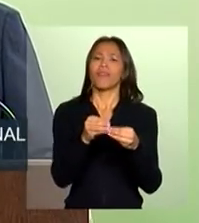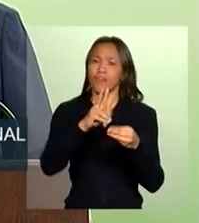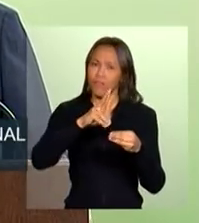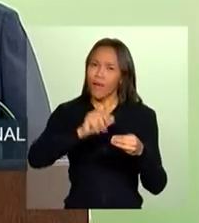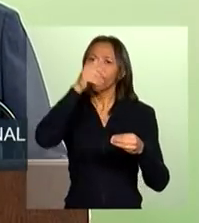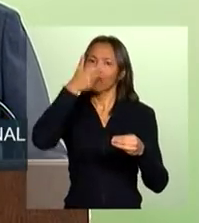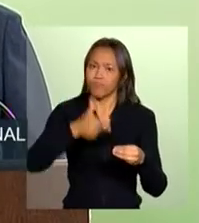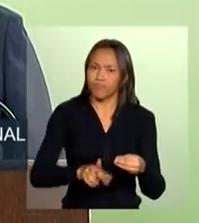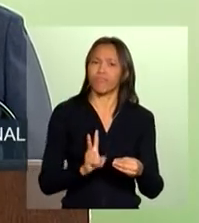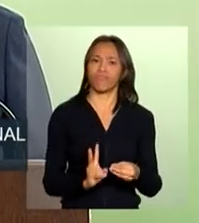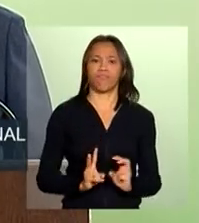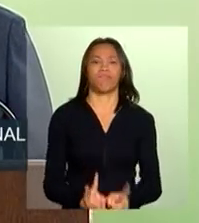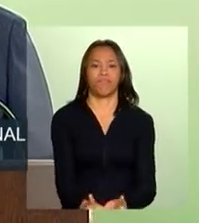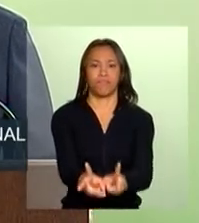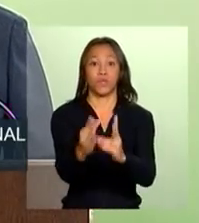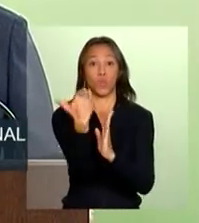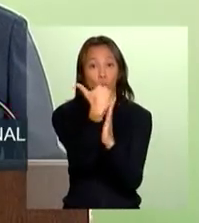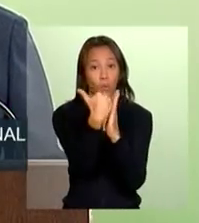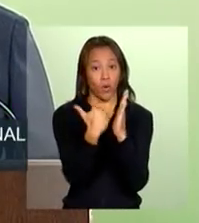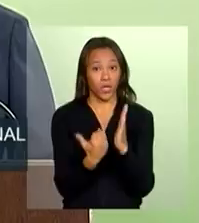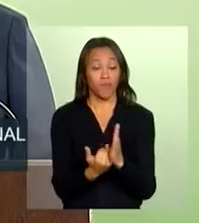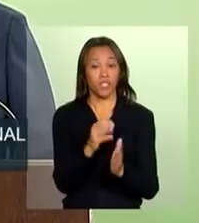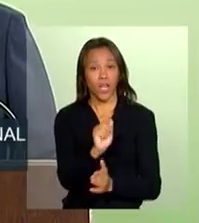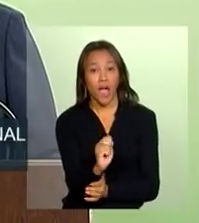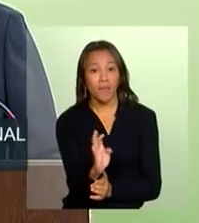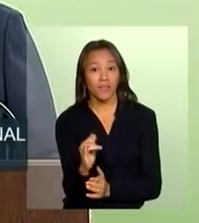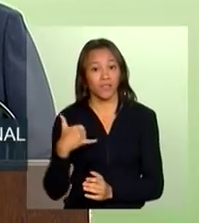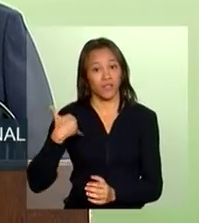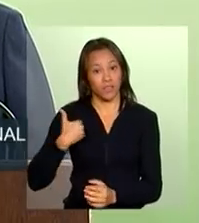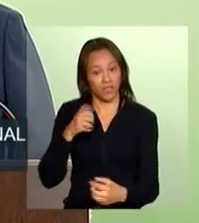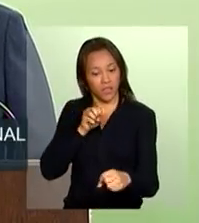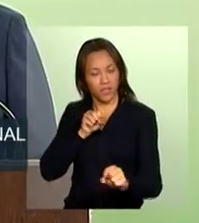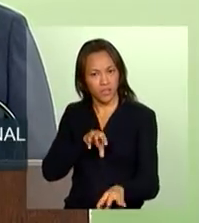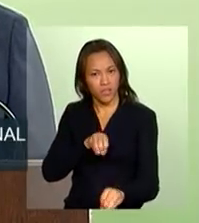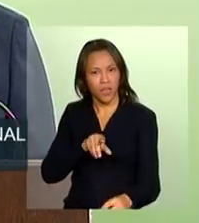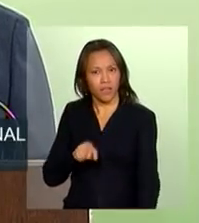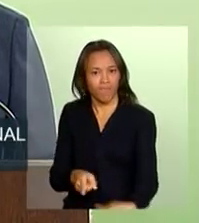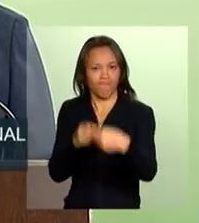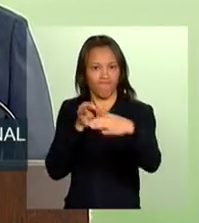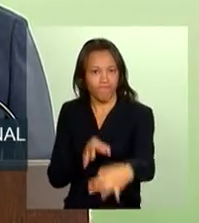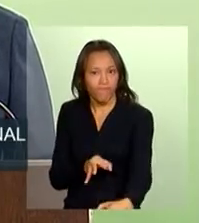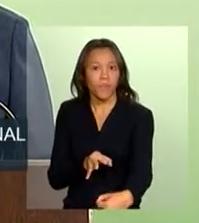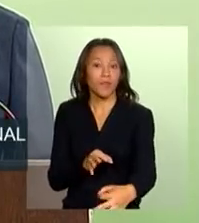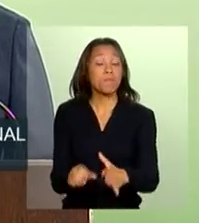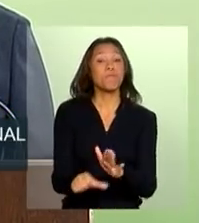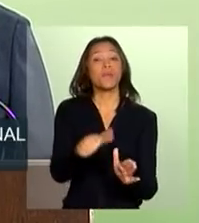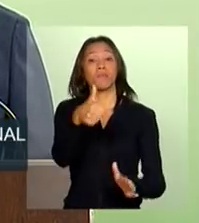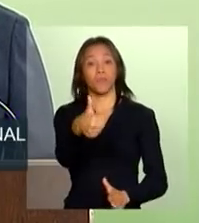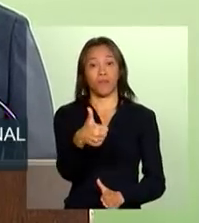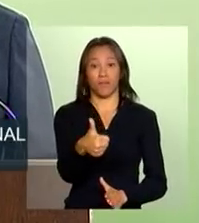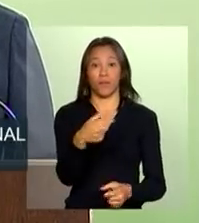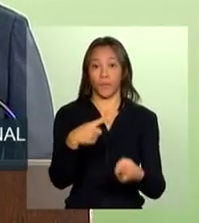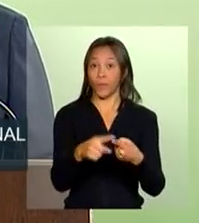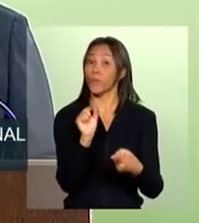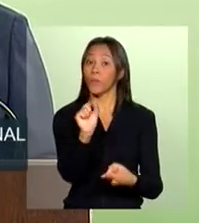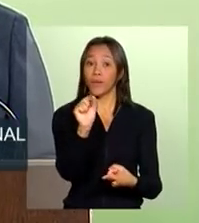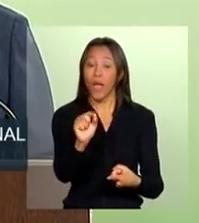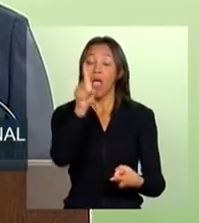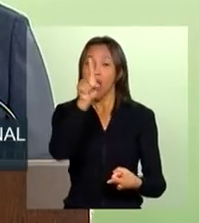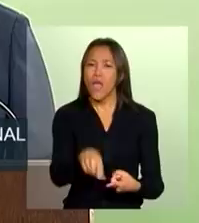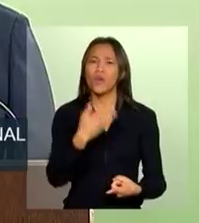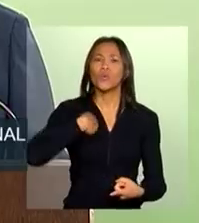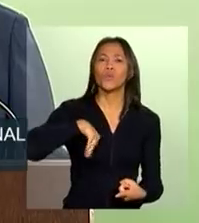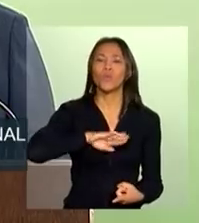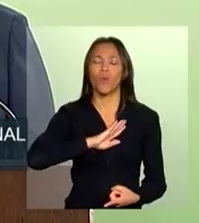continuidade ao programa de alfabetização na idade certa. A primeira iniciativa diz respeito ao